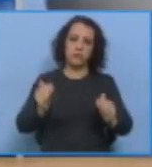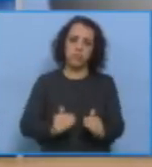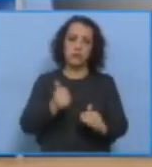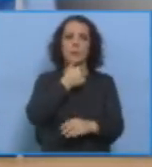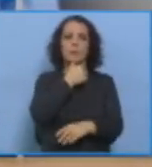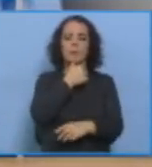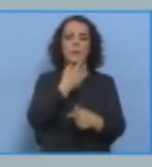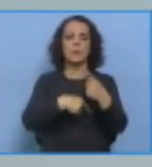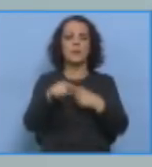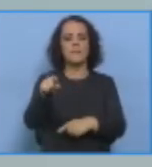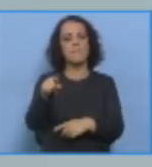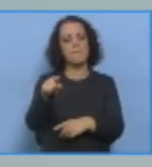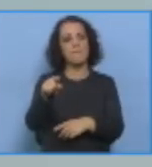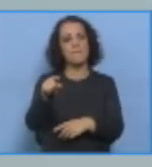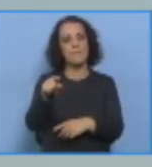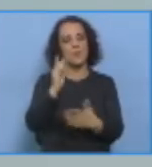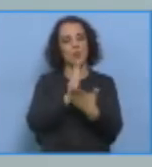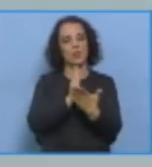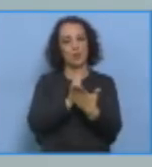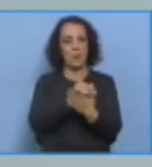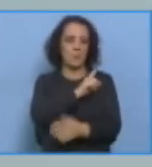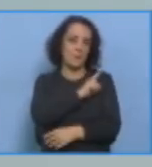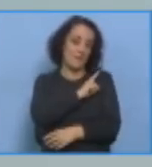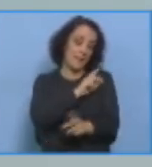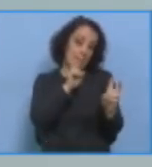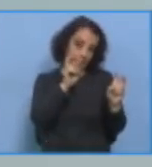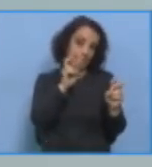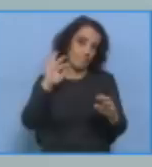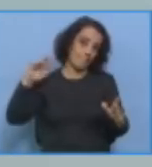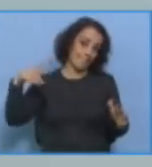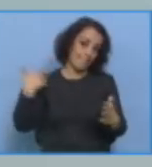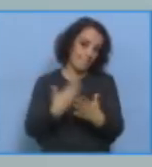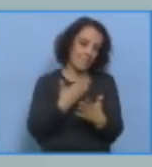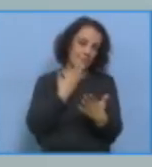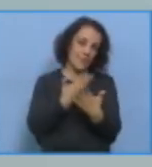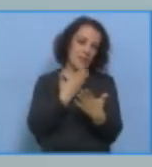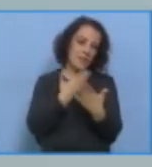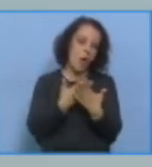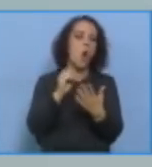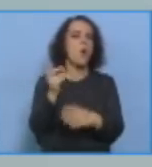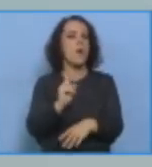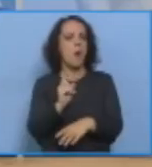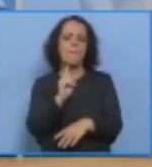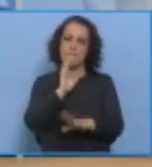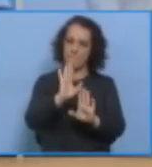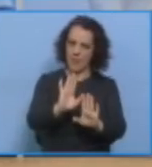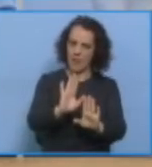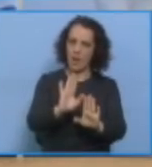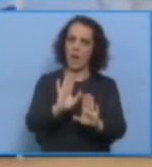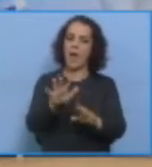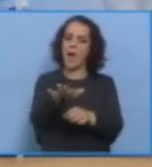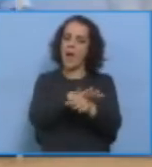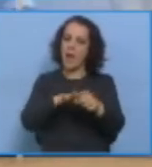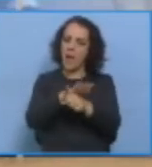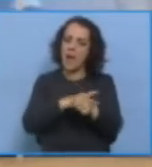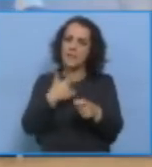o caráter supletivo que sempre foram tendo as escolas privadas, tudo isso vai ser possível? Ou não, vamos lá ver, o caráter supletivo é parcial,